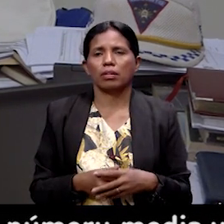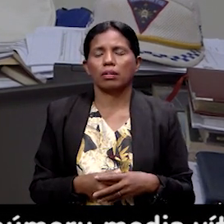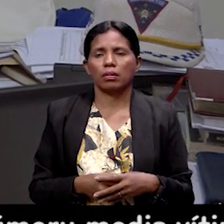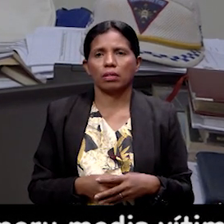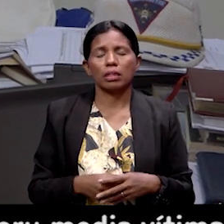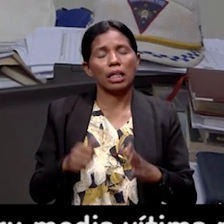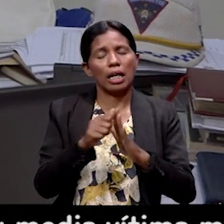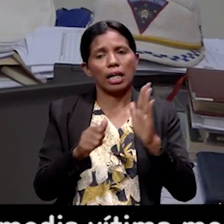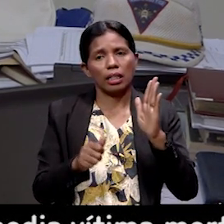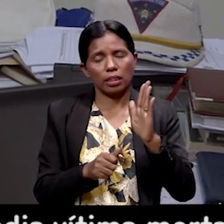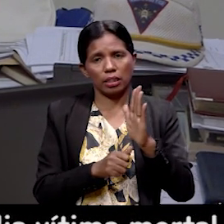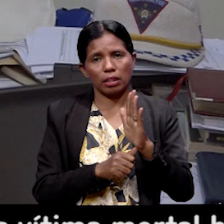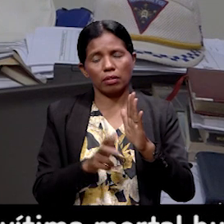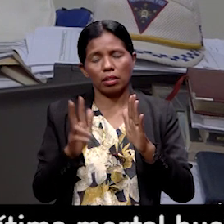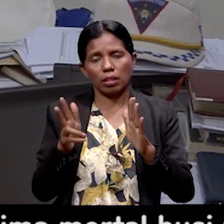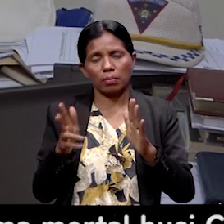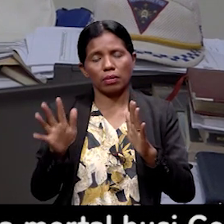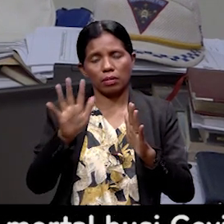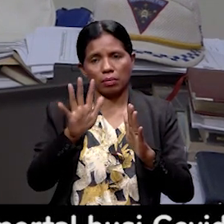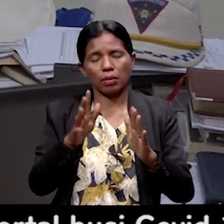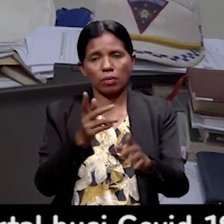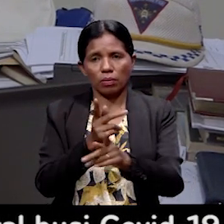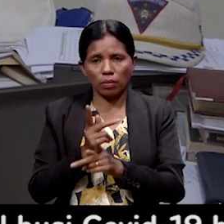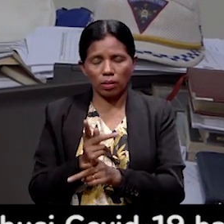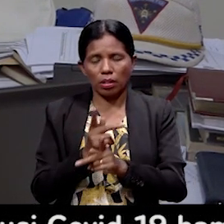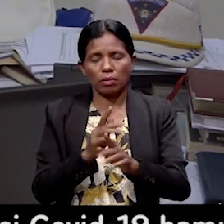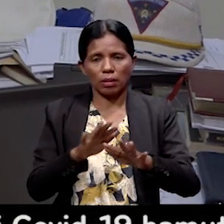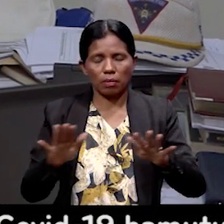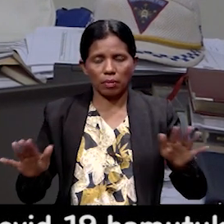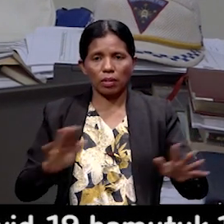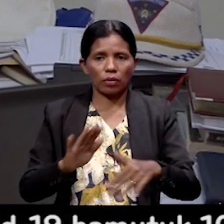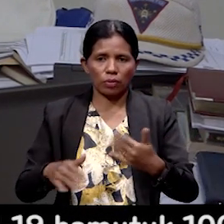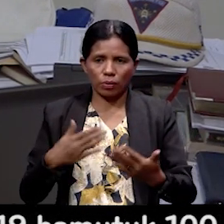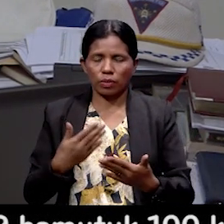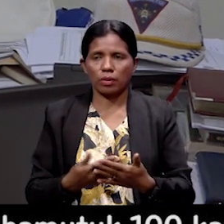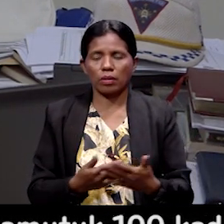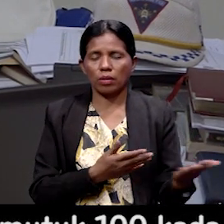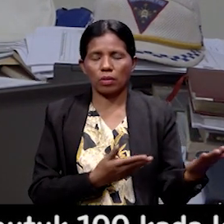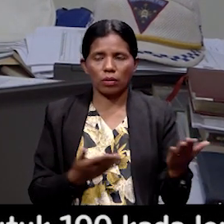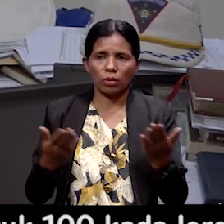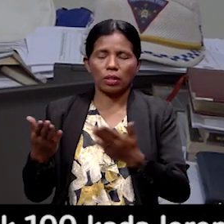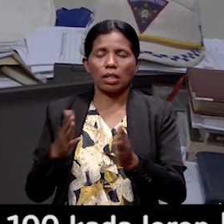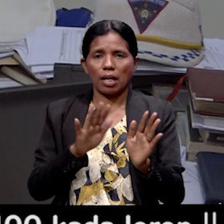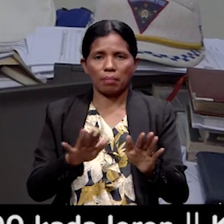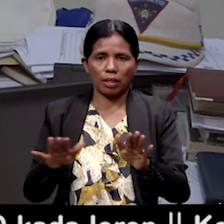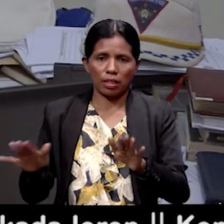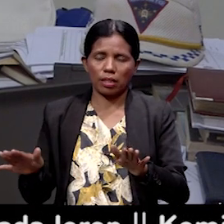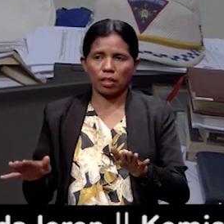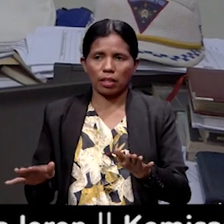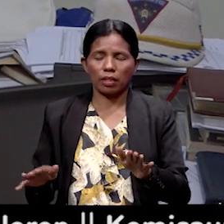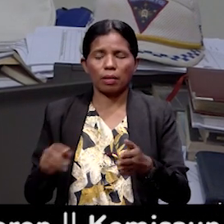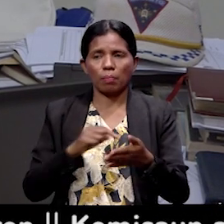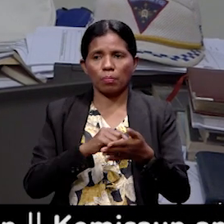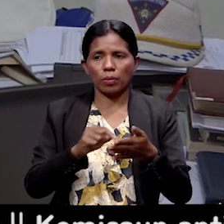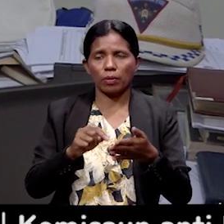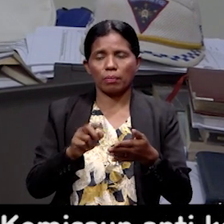artigo 35 mos qualia kona ba proteção ba lavar kira o tula bazeros i hene ia ponto primeiro